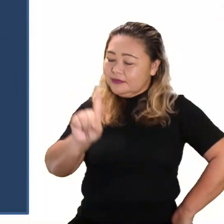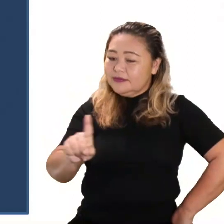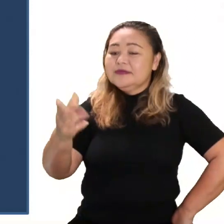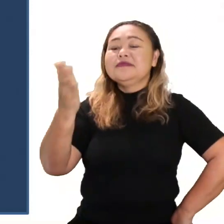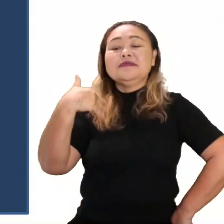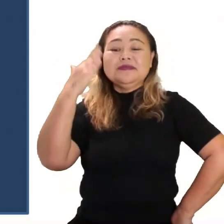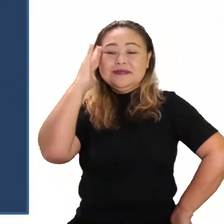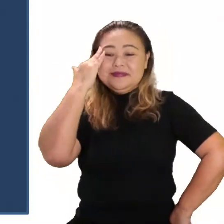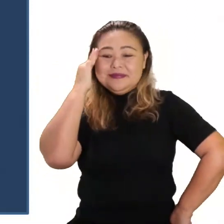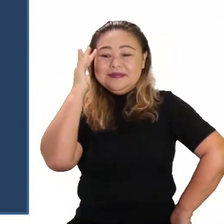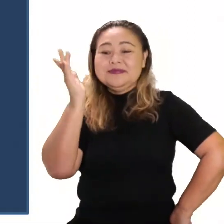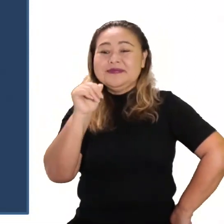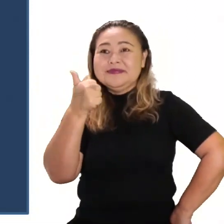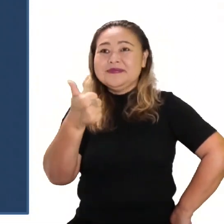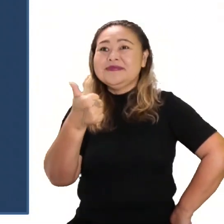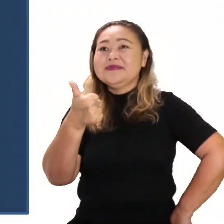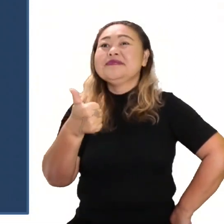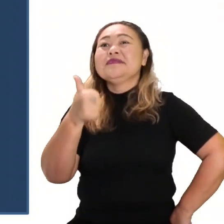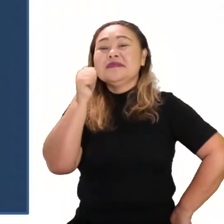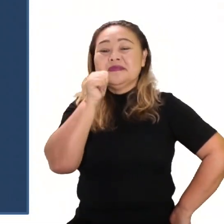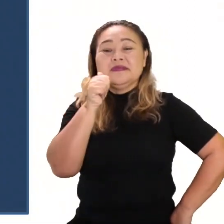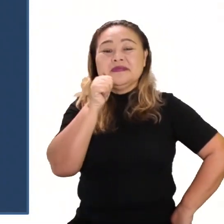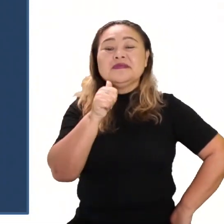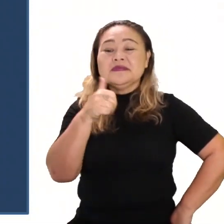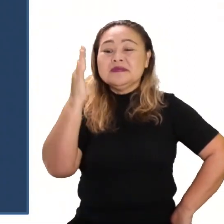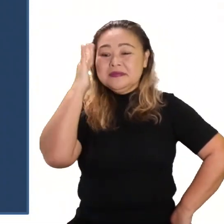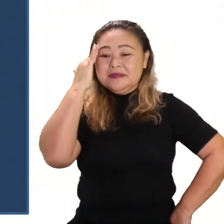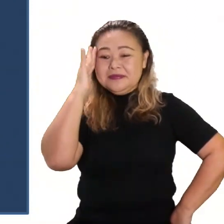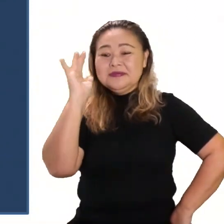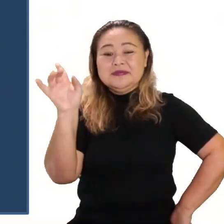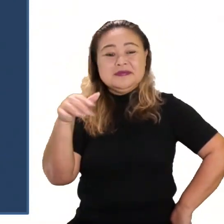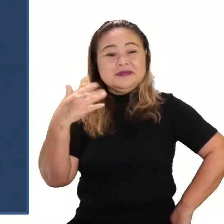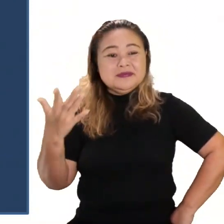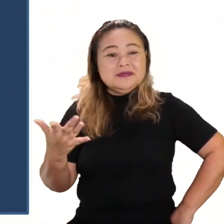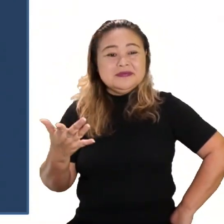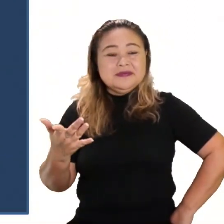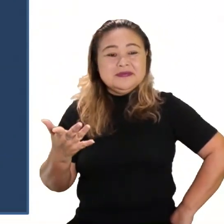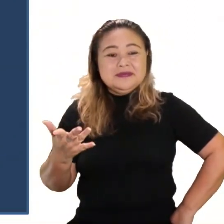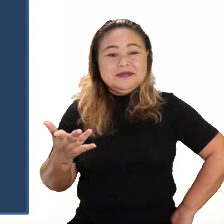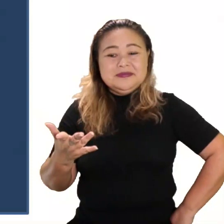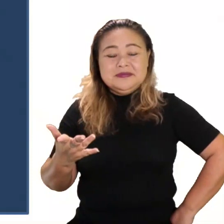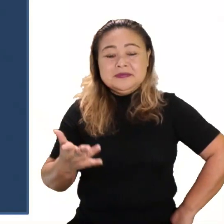entende. De razão a mulher entende, é?